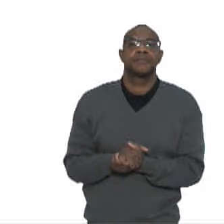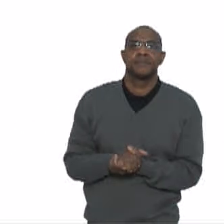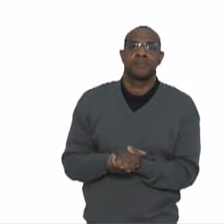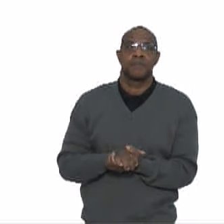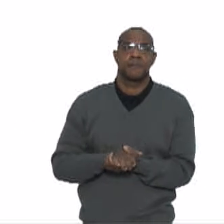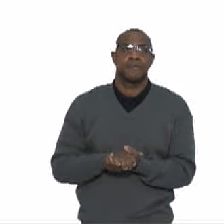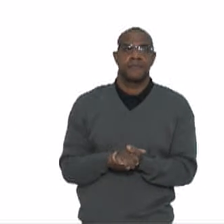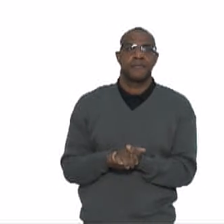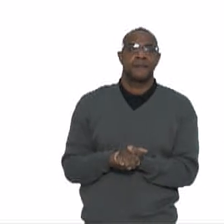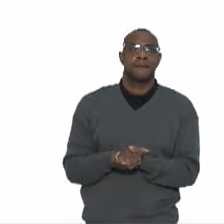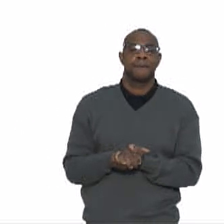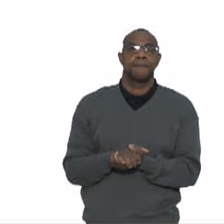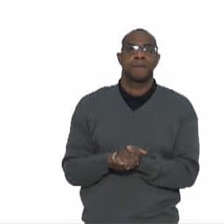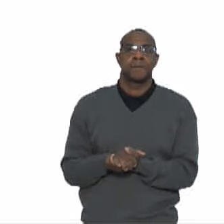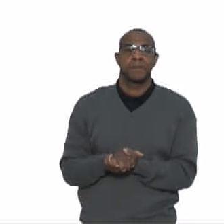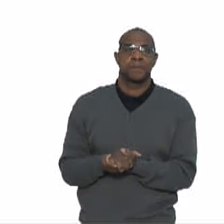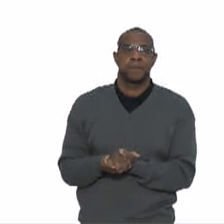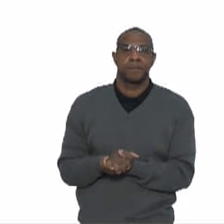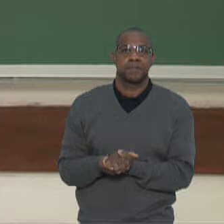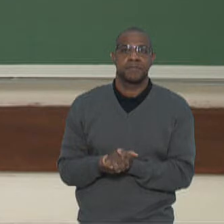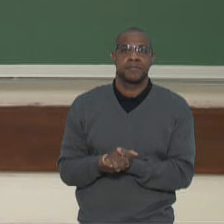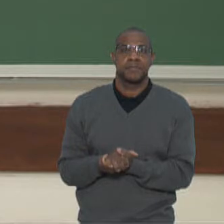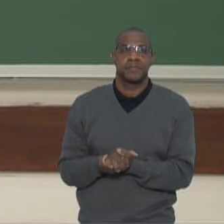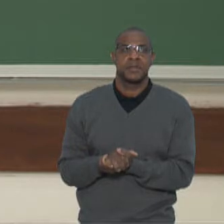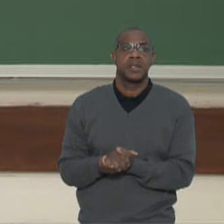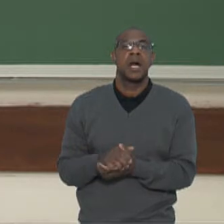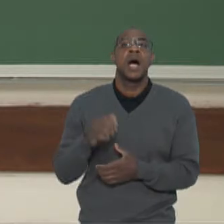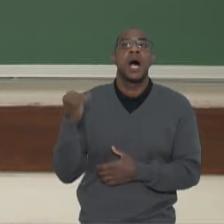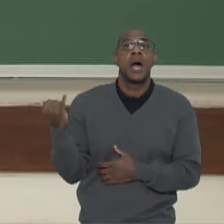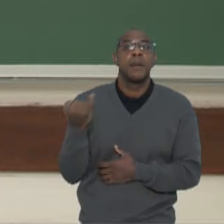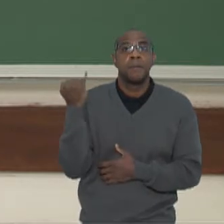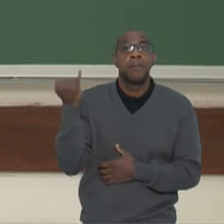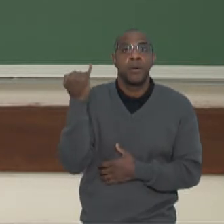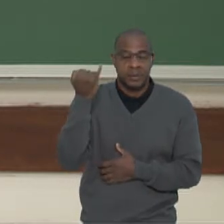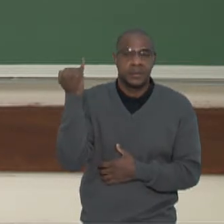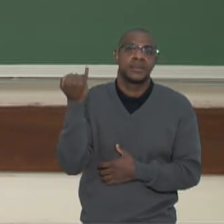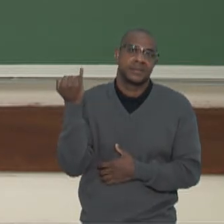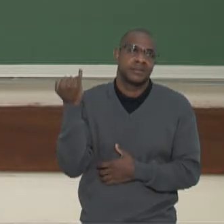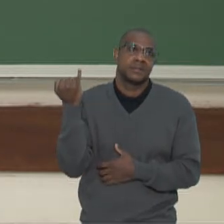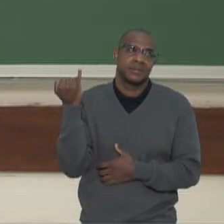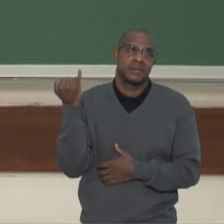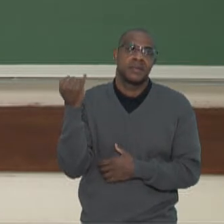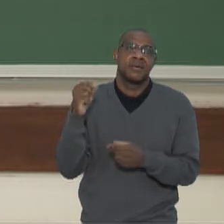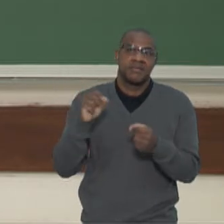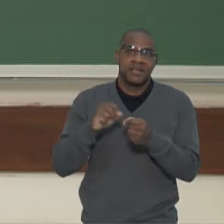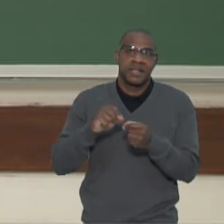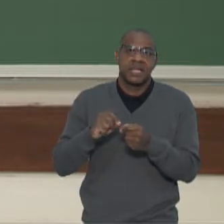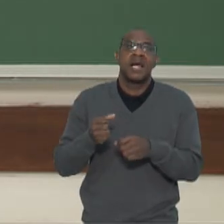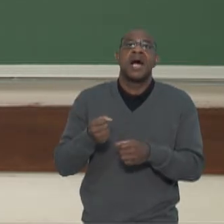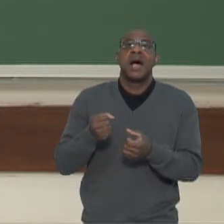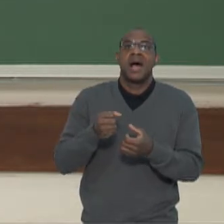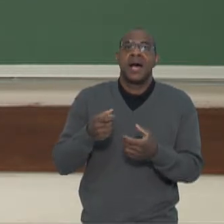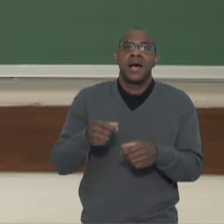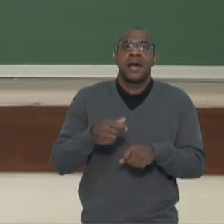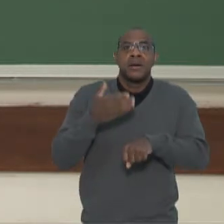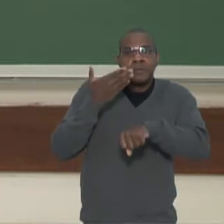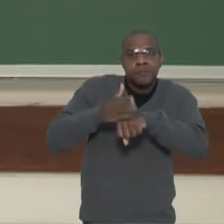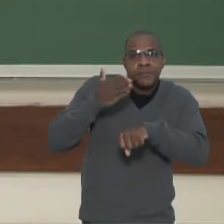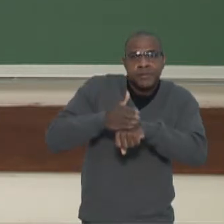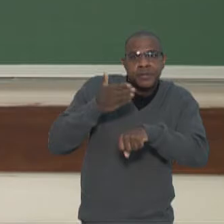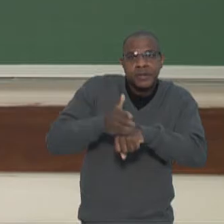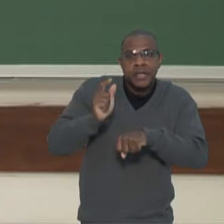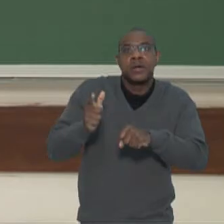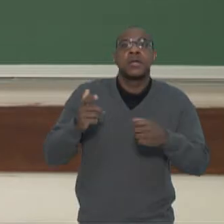como atividade física ou juego. Então, a importância, mais uma vez, de fazer as atividades físicas.